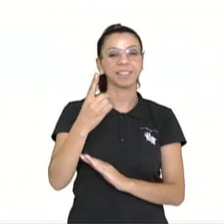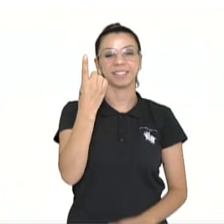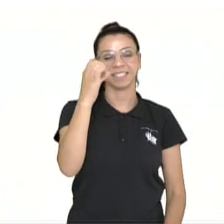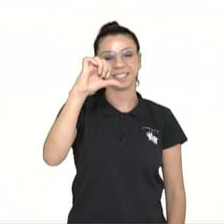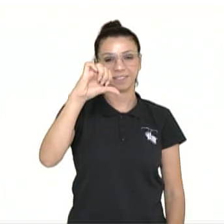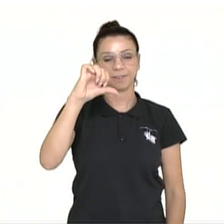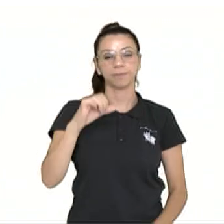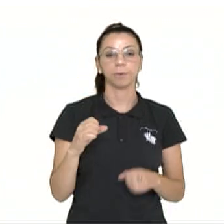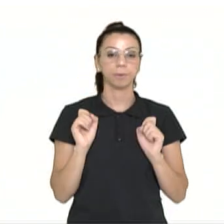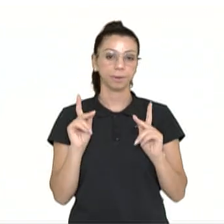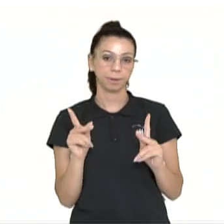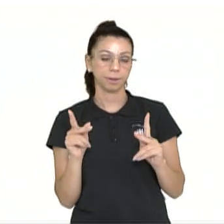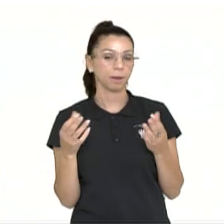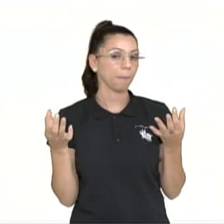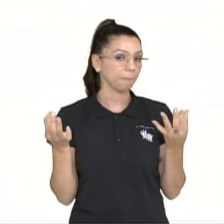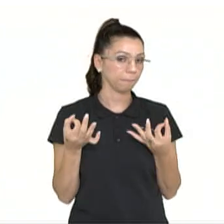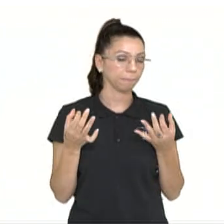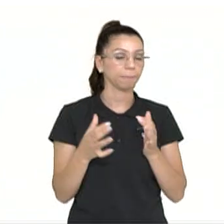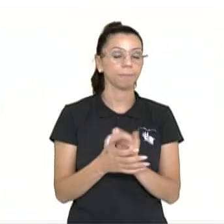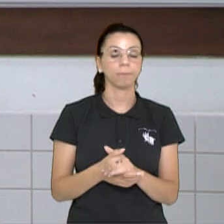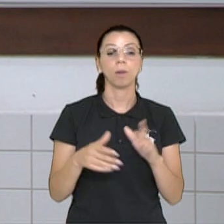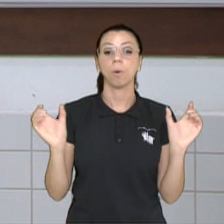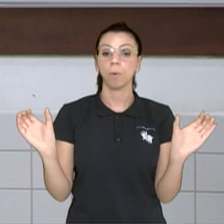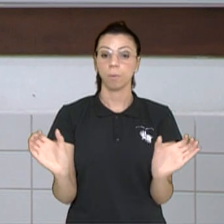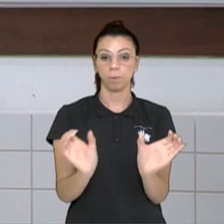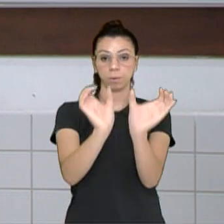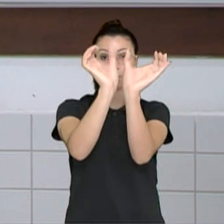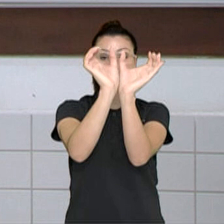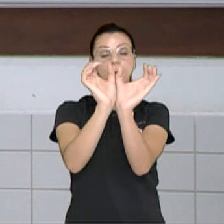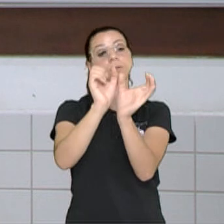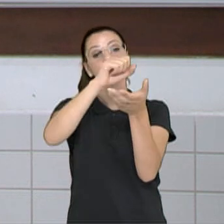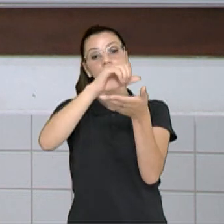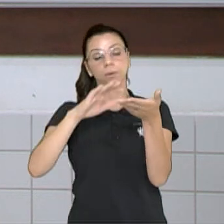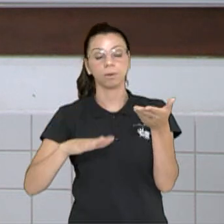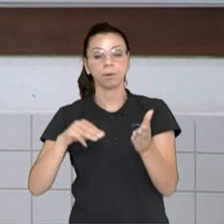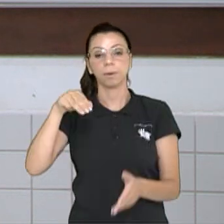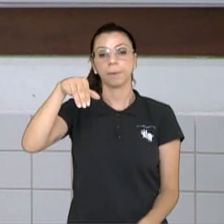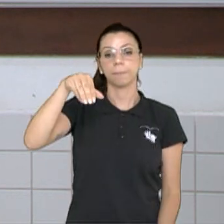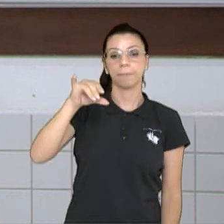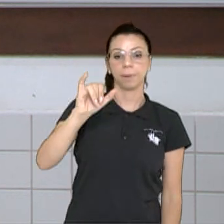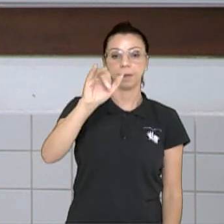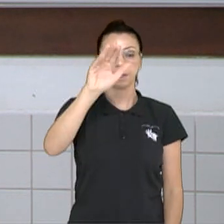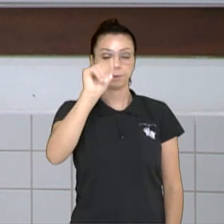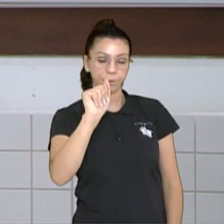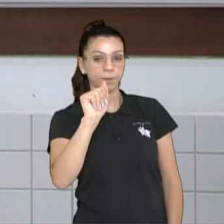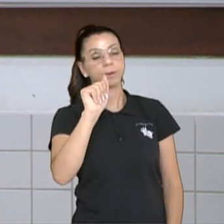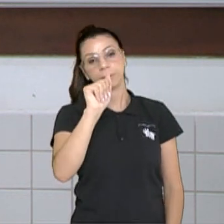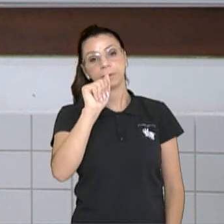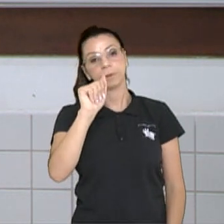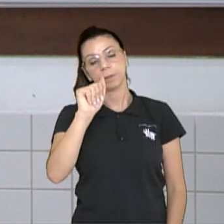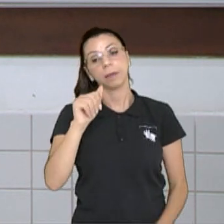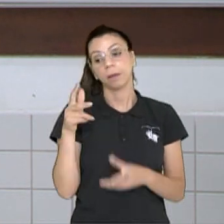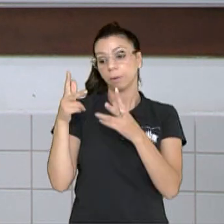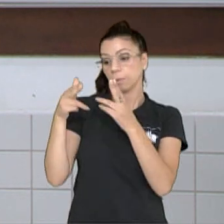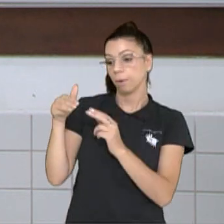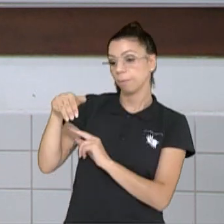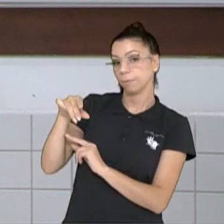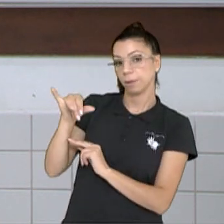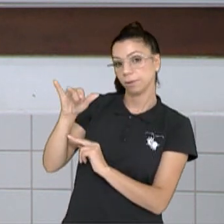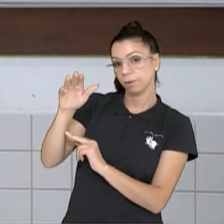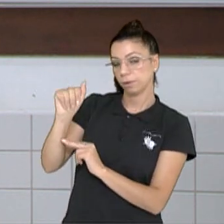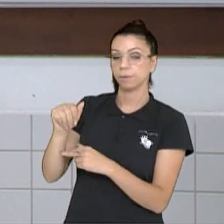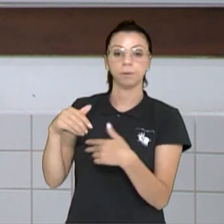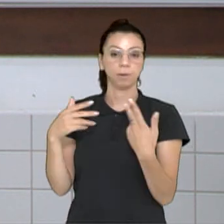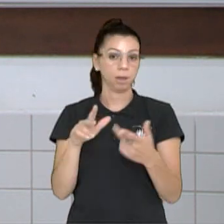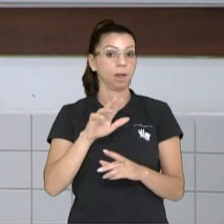19, ok? É uma coincidência, nesse exercício, a média ser igual à mediana, tá?